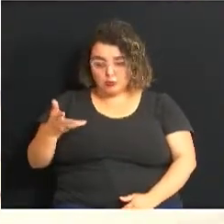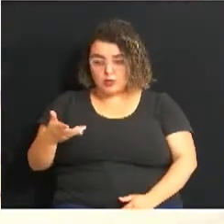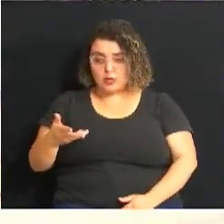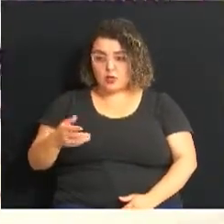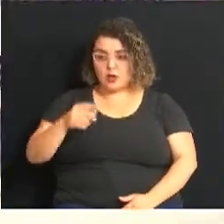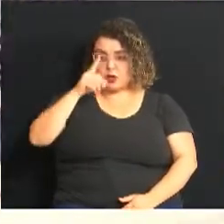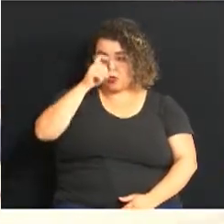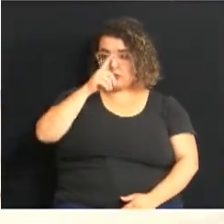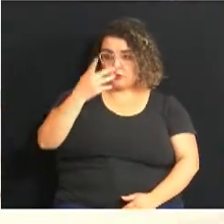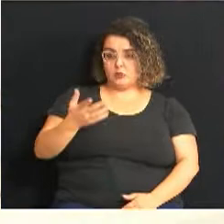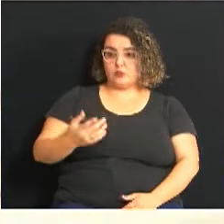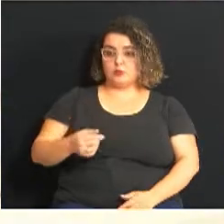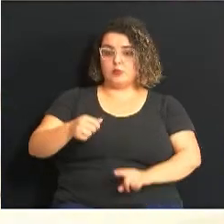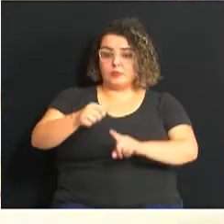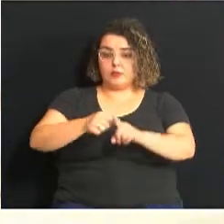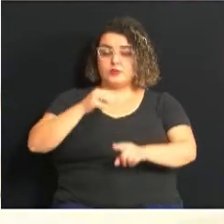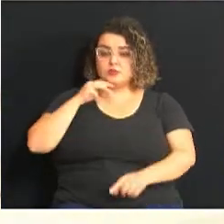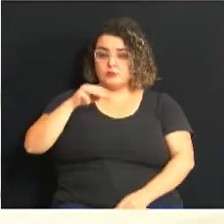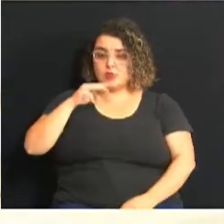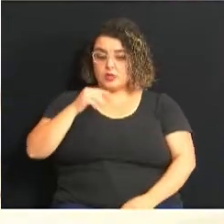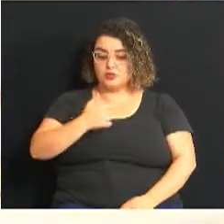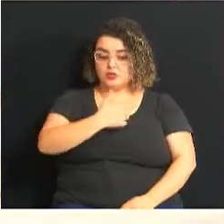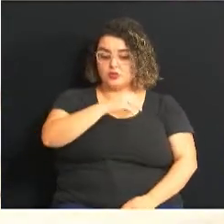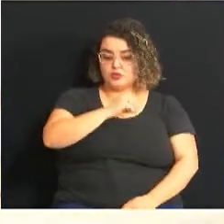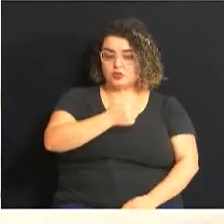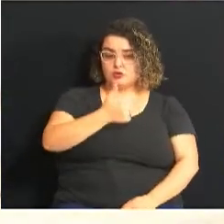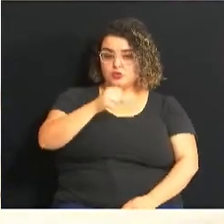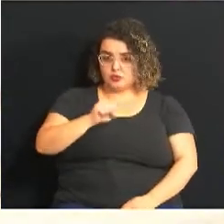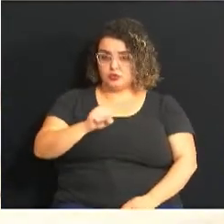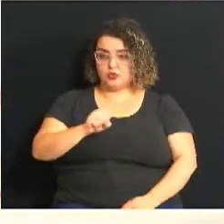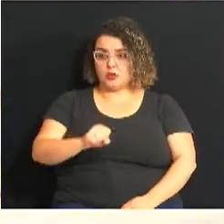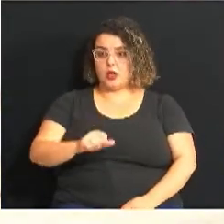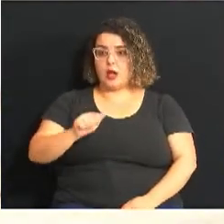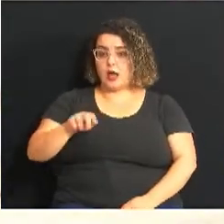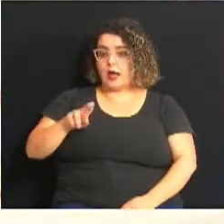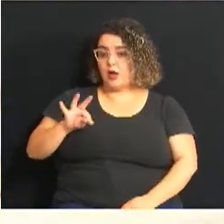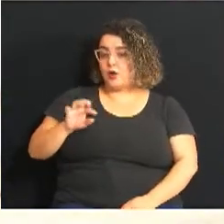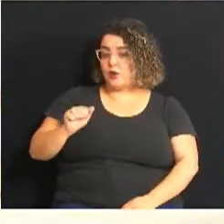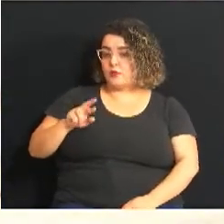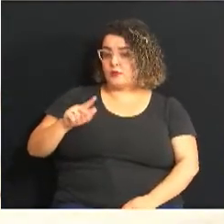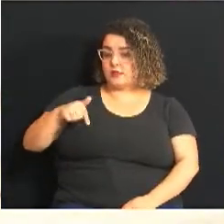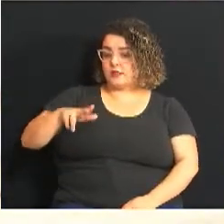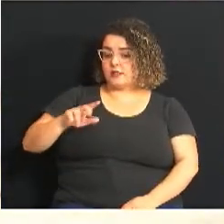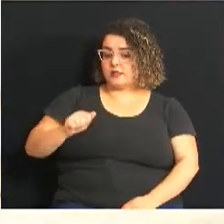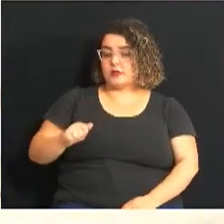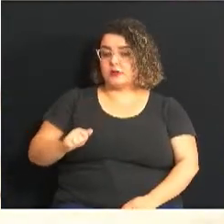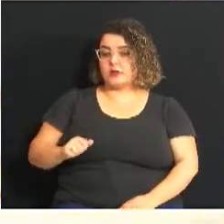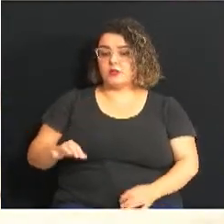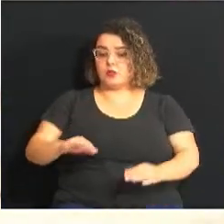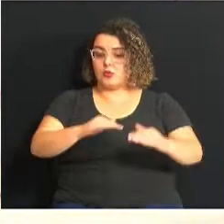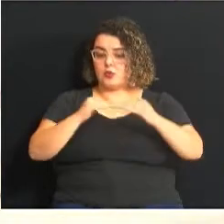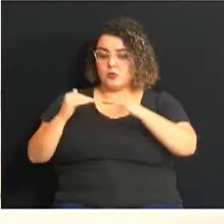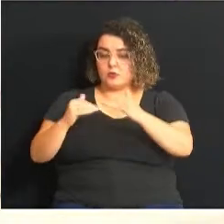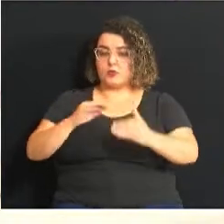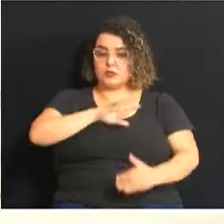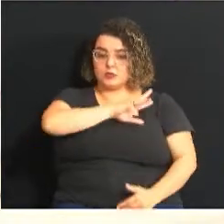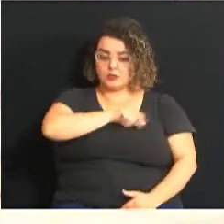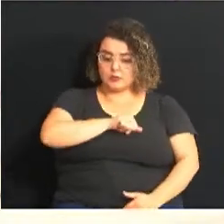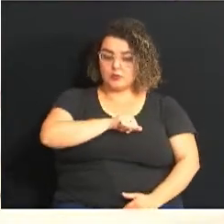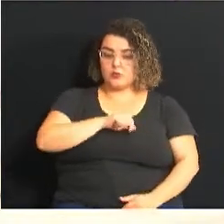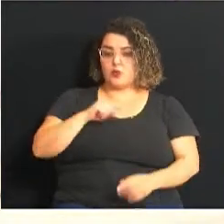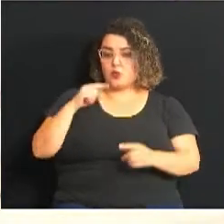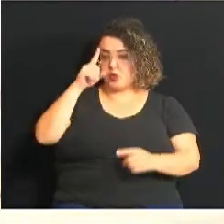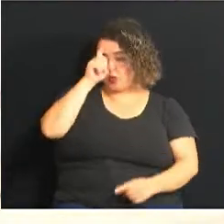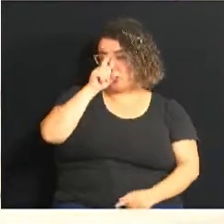de 2018. É uma autarquia que unifica todo o sistema de saúde, como SAMU, hospitais e unidades de